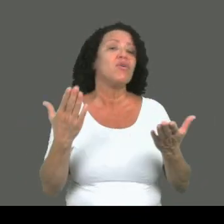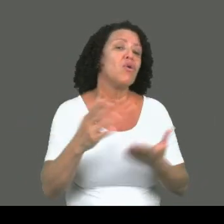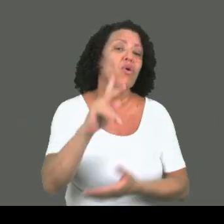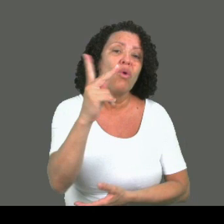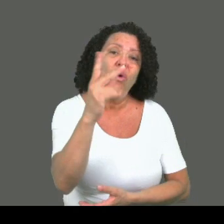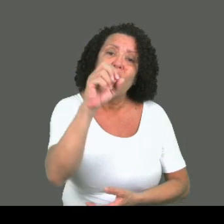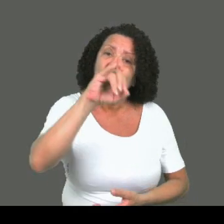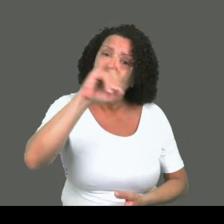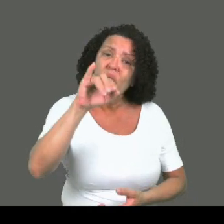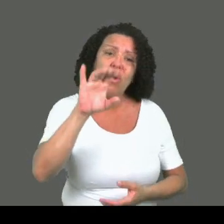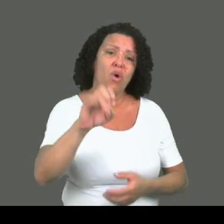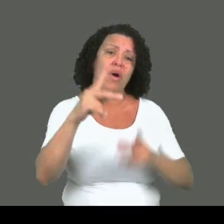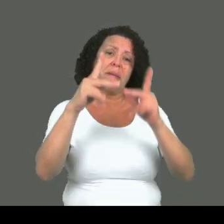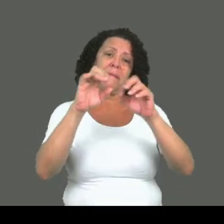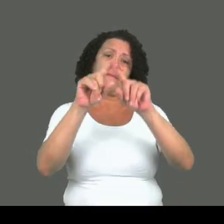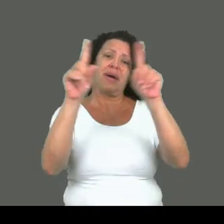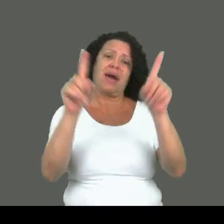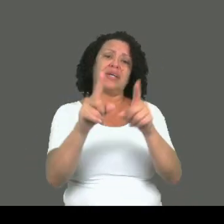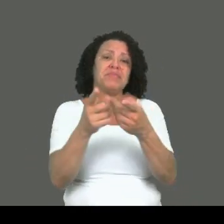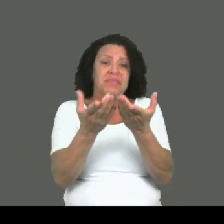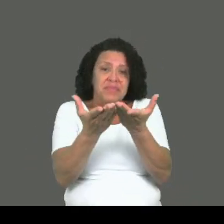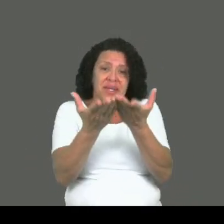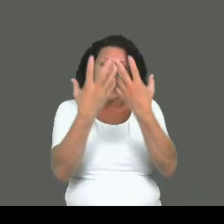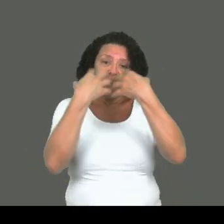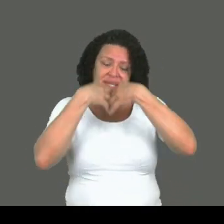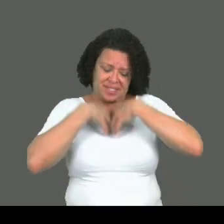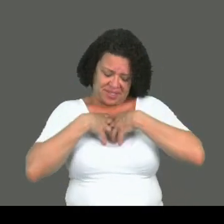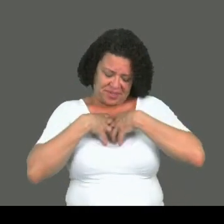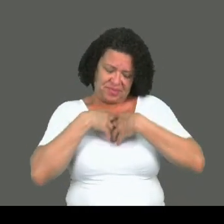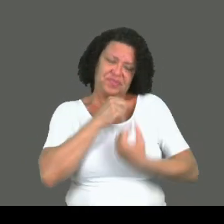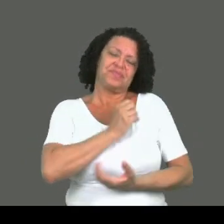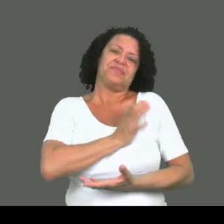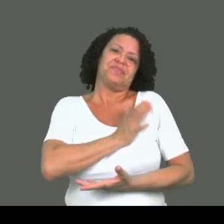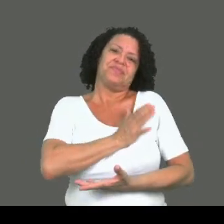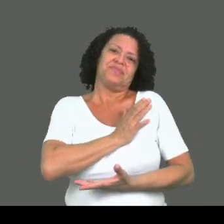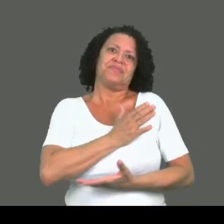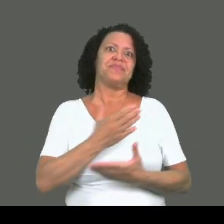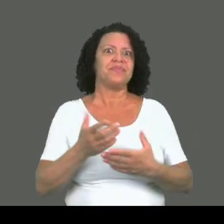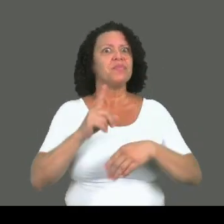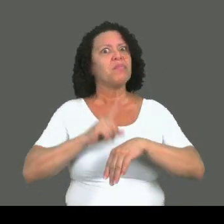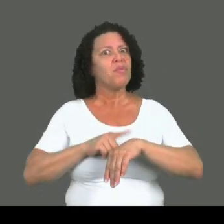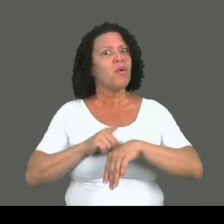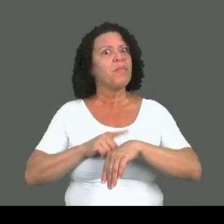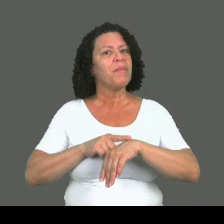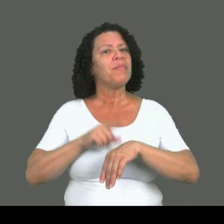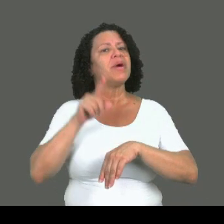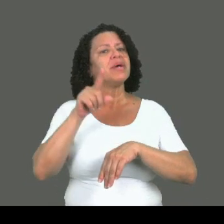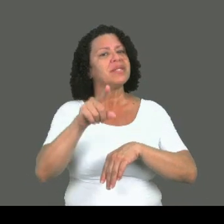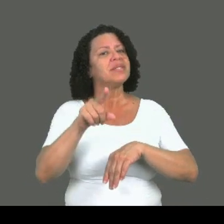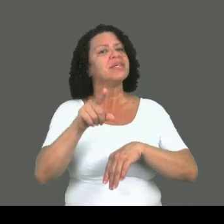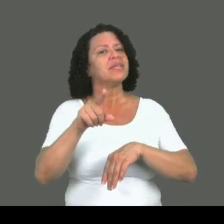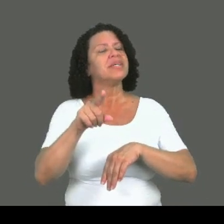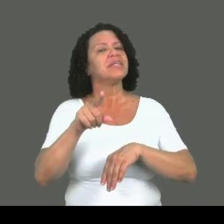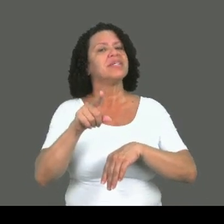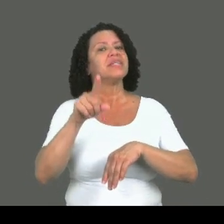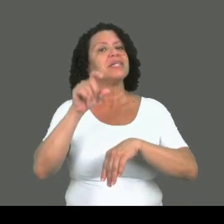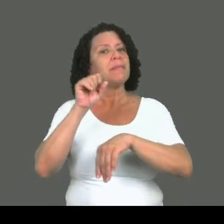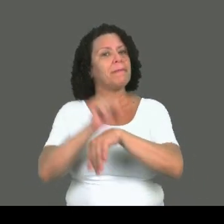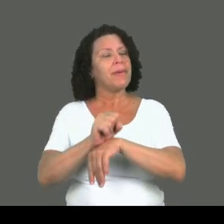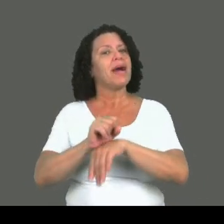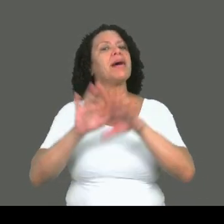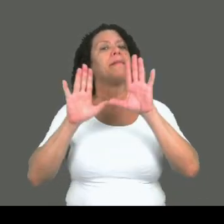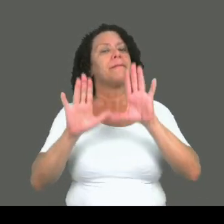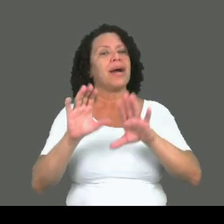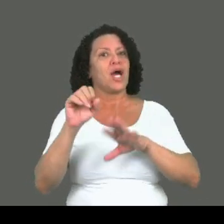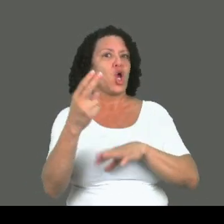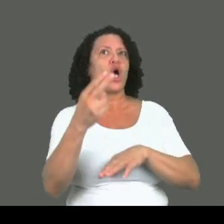trazer paz interior para dentro do nosso coração. A partir do momento em que você para ou tenta,